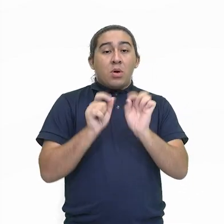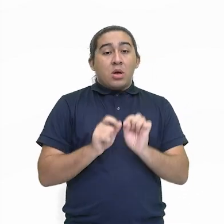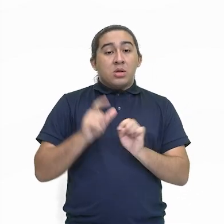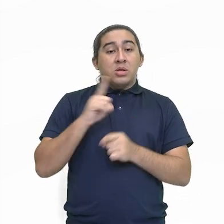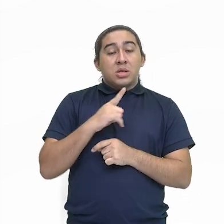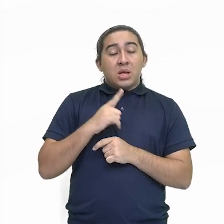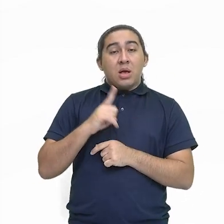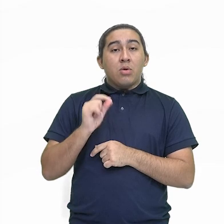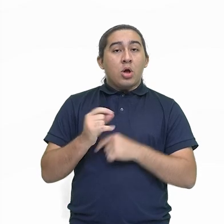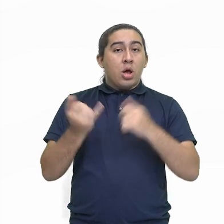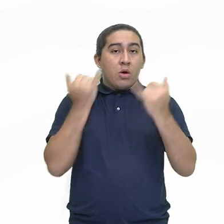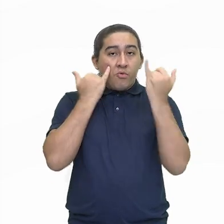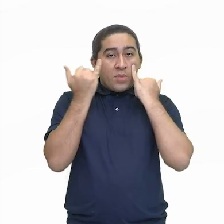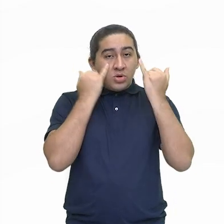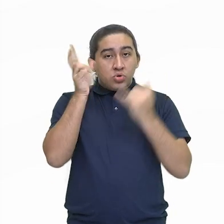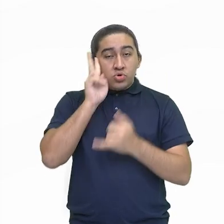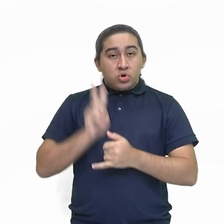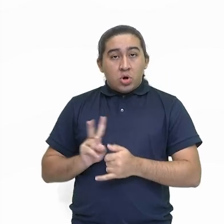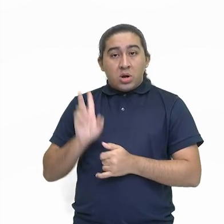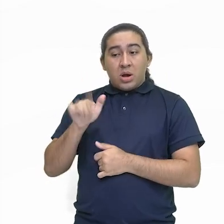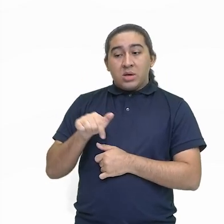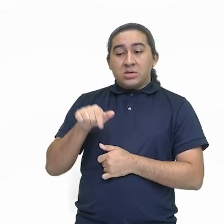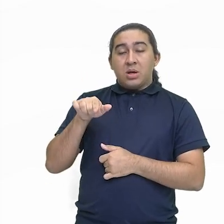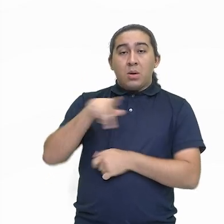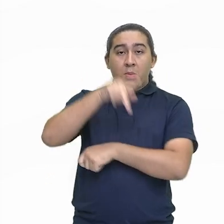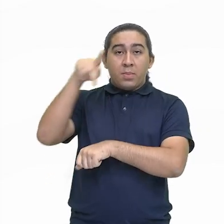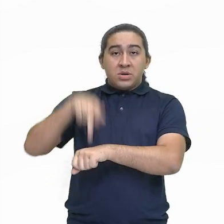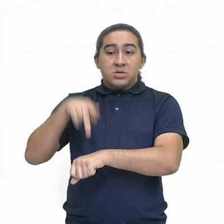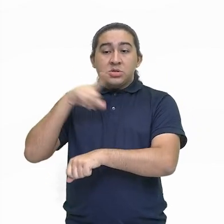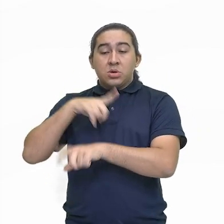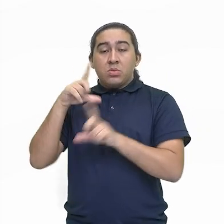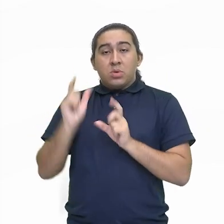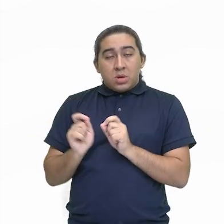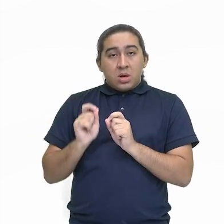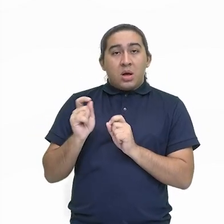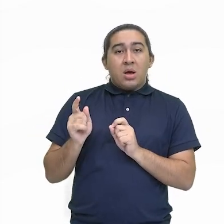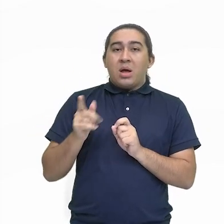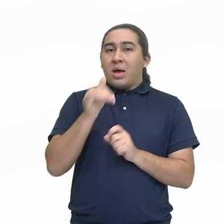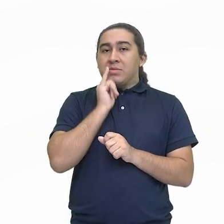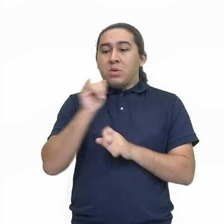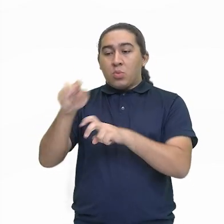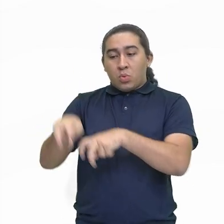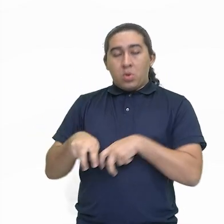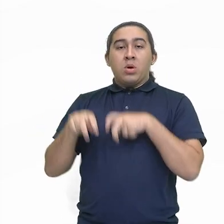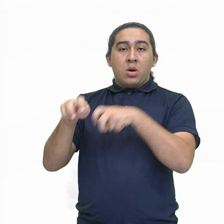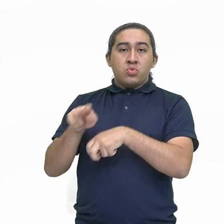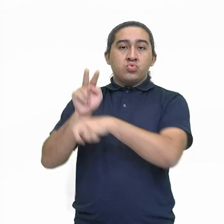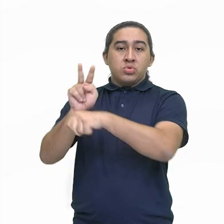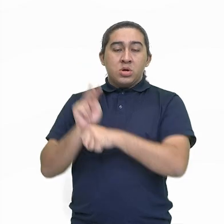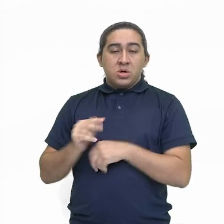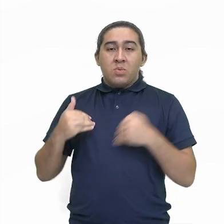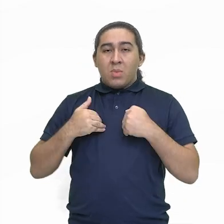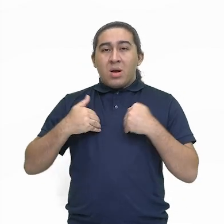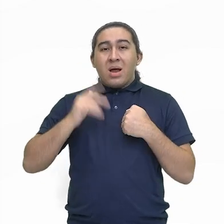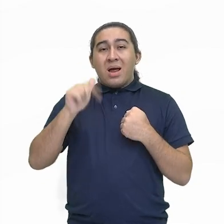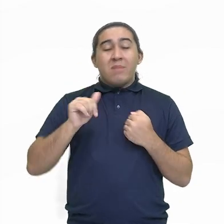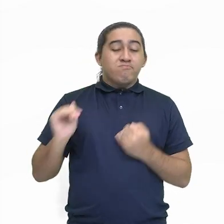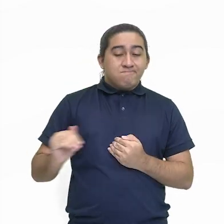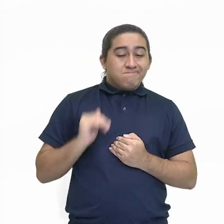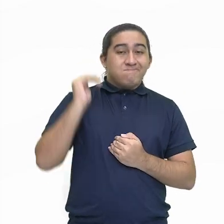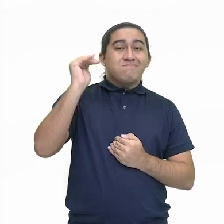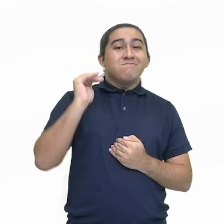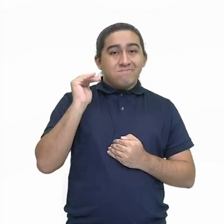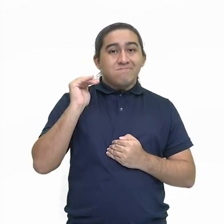estão aí para mostrar a produção da União Soviética, a agropecuária, né? Por exemplo, ela era tão grande quanto a dos